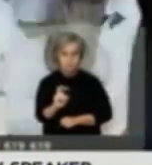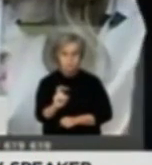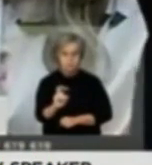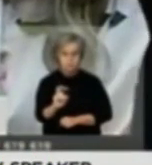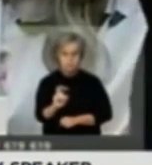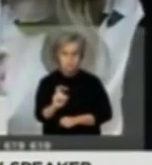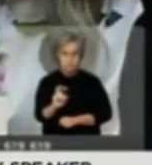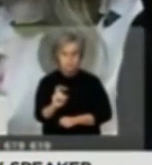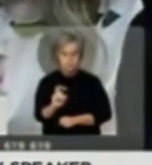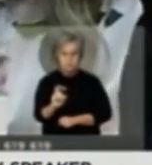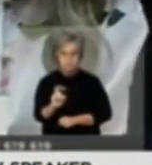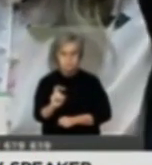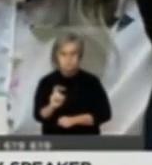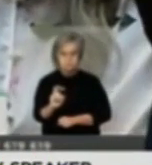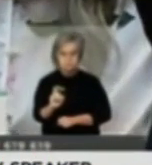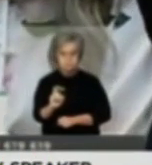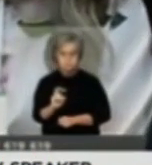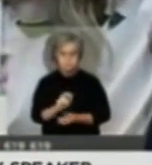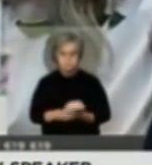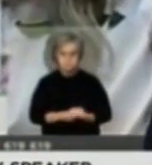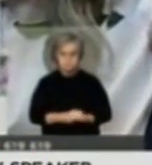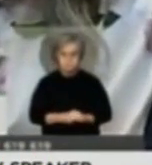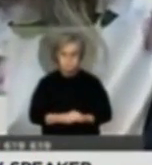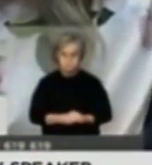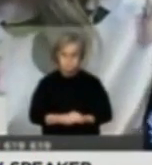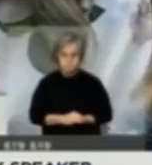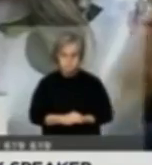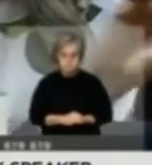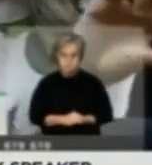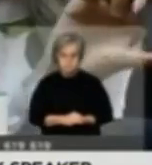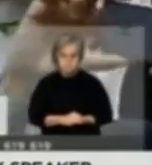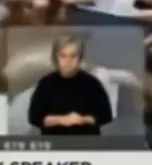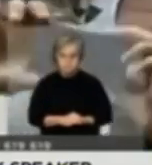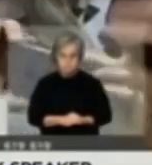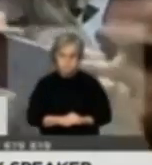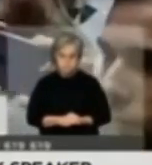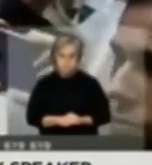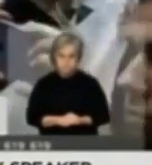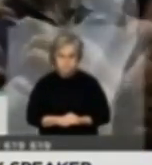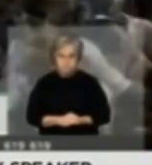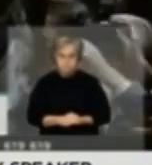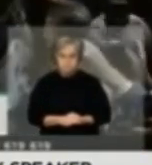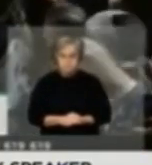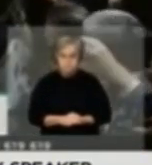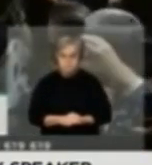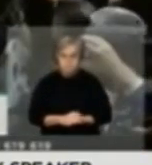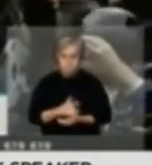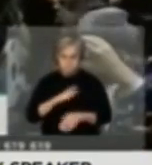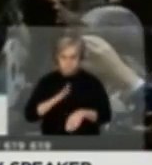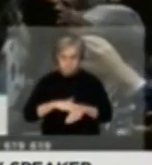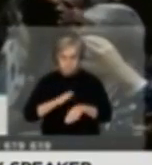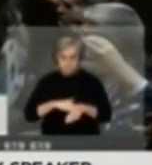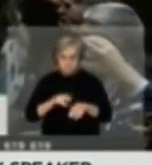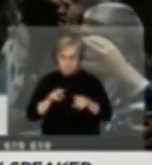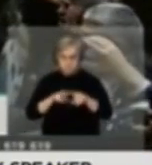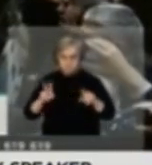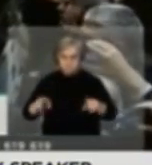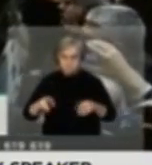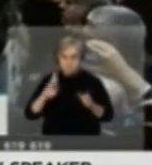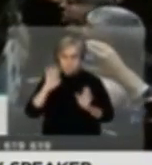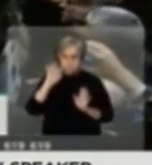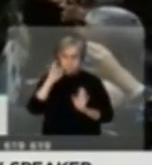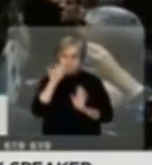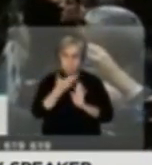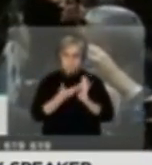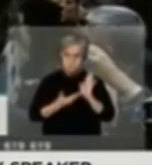queda de Cunha deixou muitos políticos preocupados, porque ele ameaçou derrubar outros, revelando casos de corrupção que